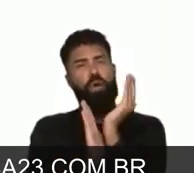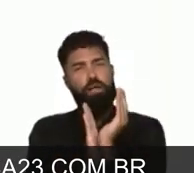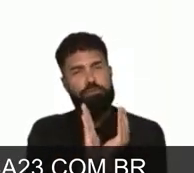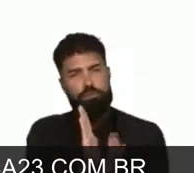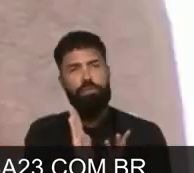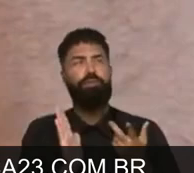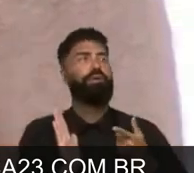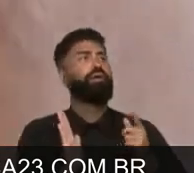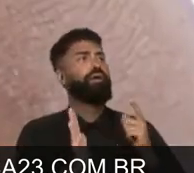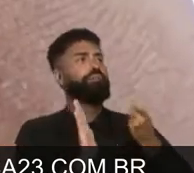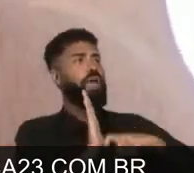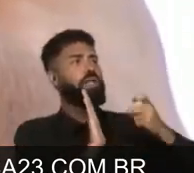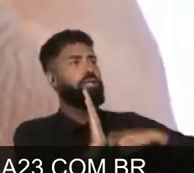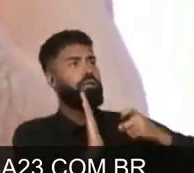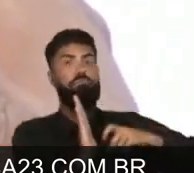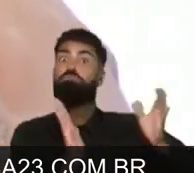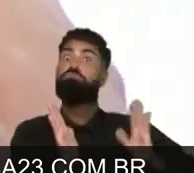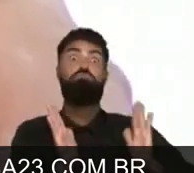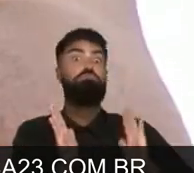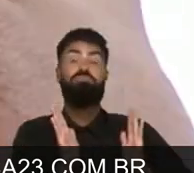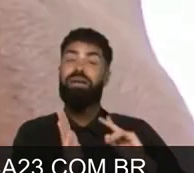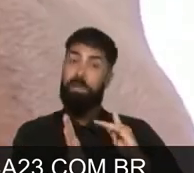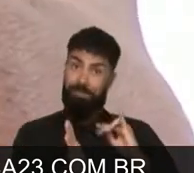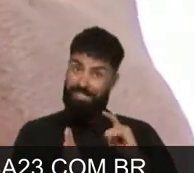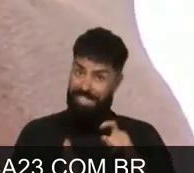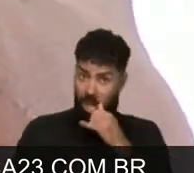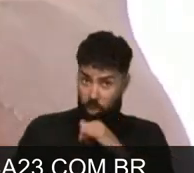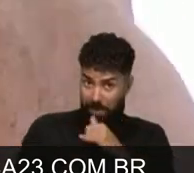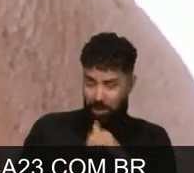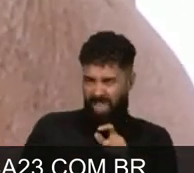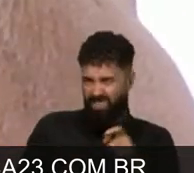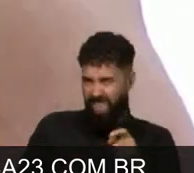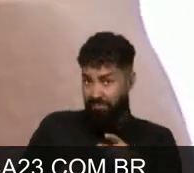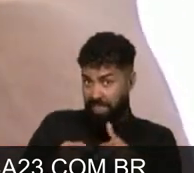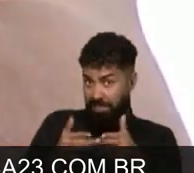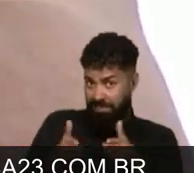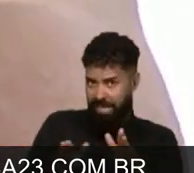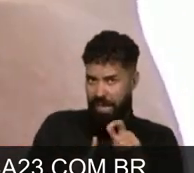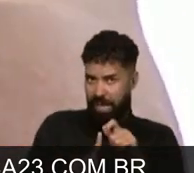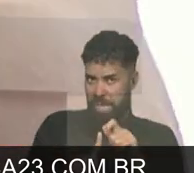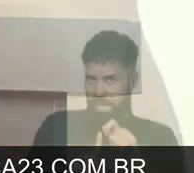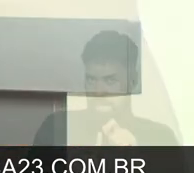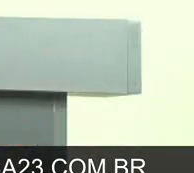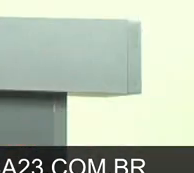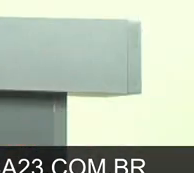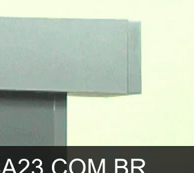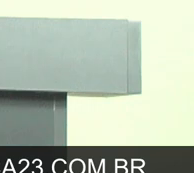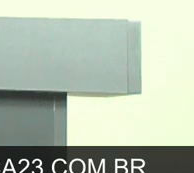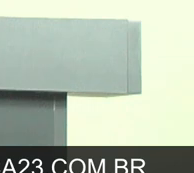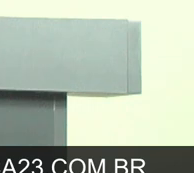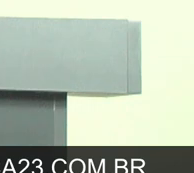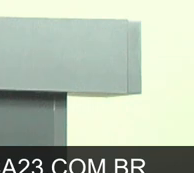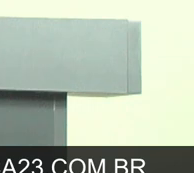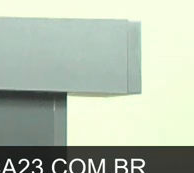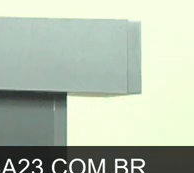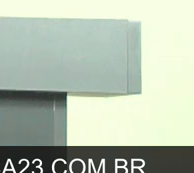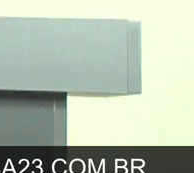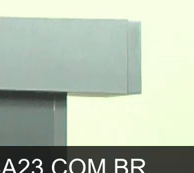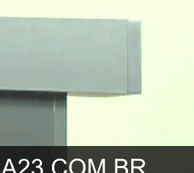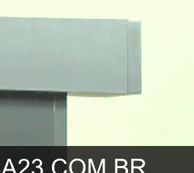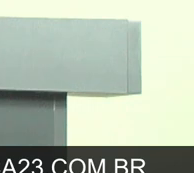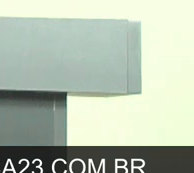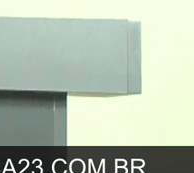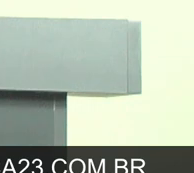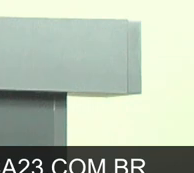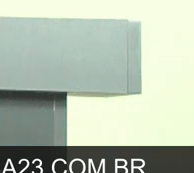nesse sistema. O Pix automático só deve ser lançado em outubro deste ano. 7 horas e 11